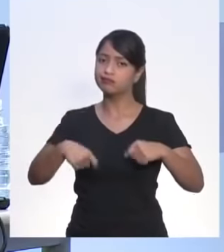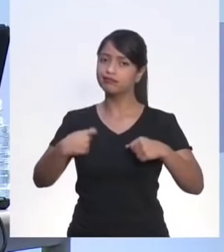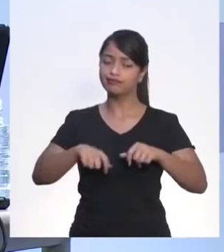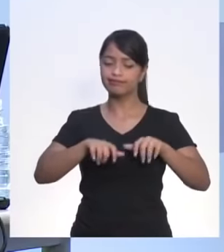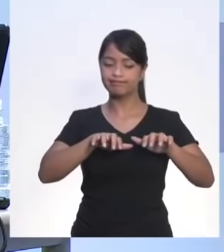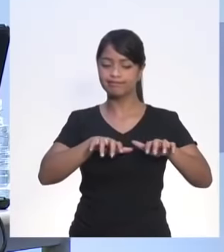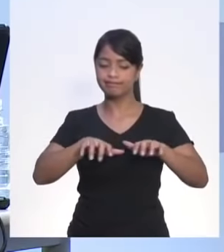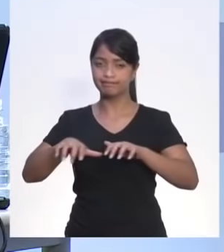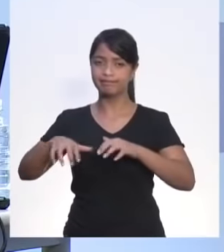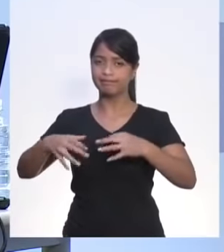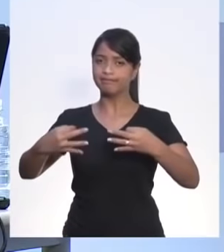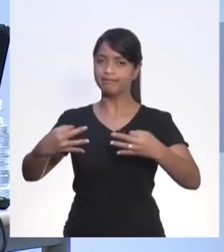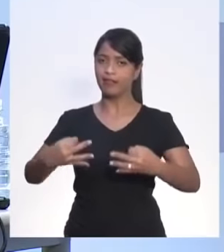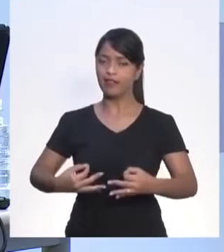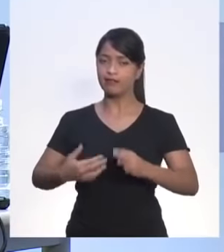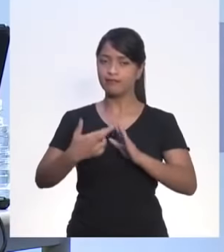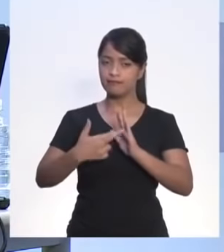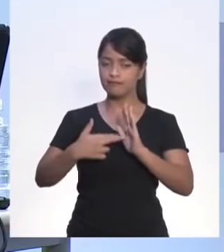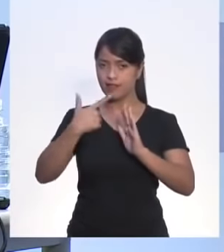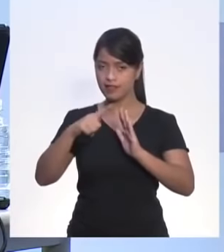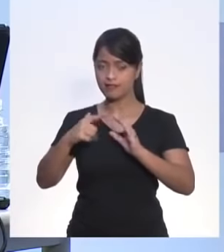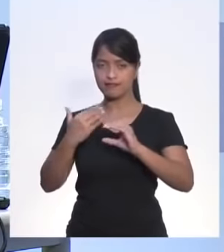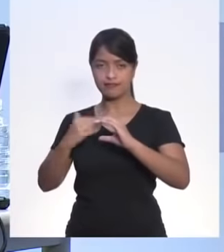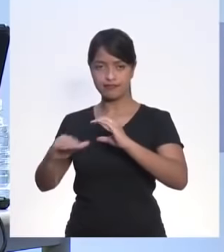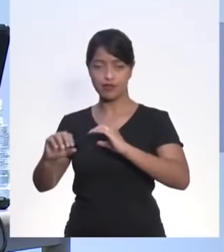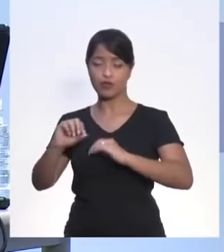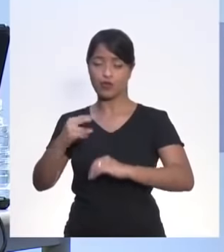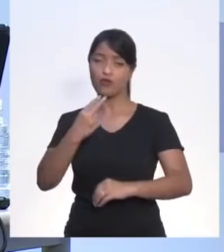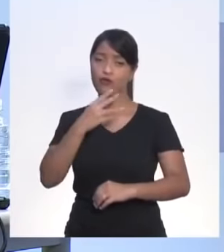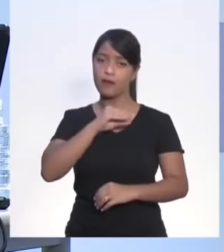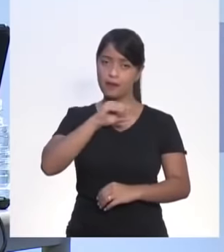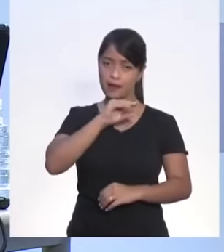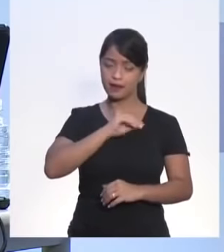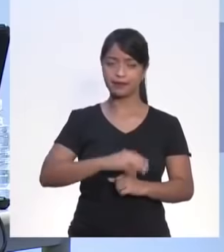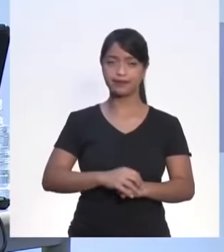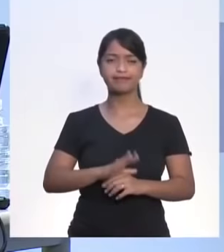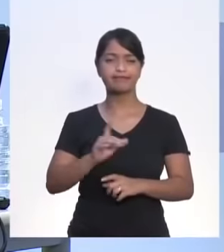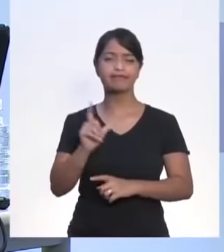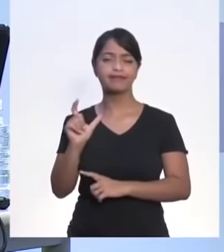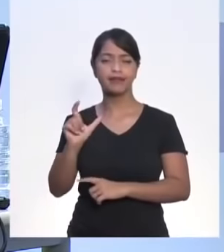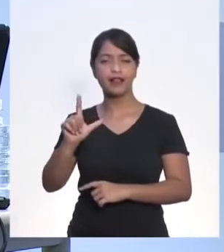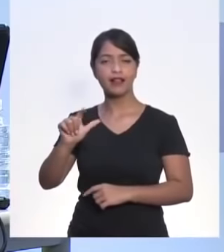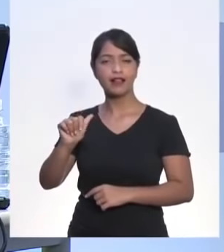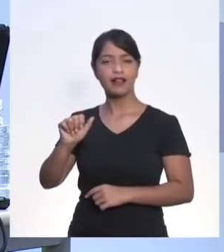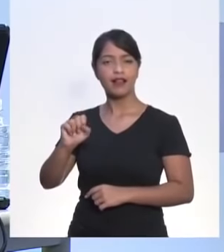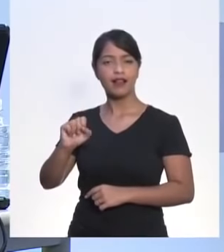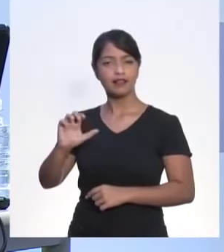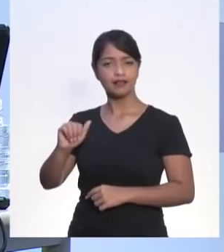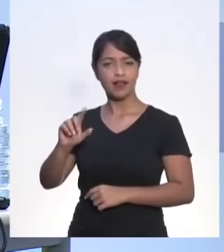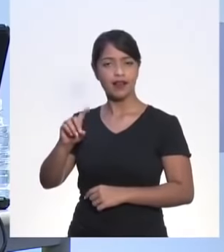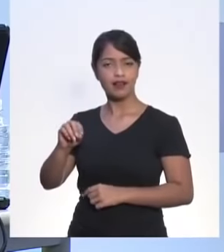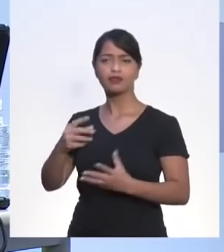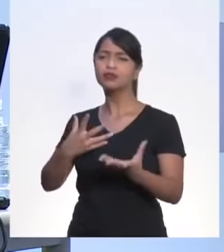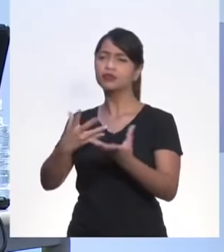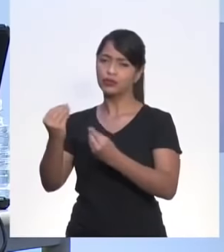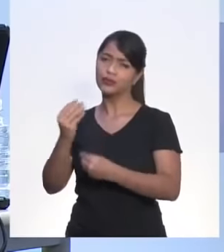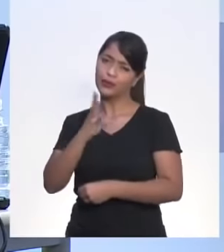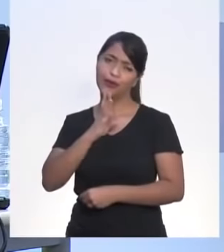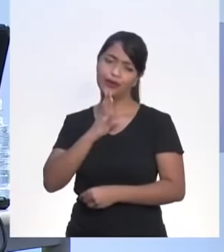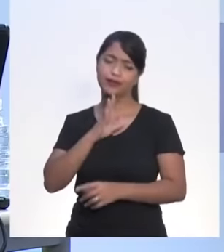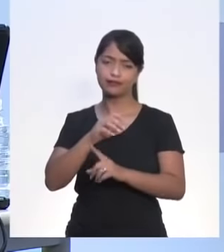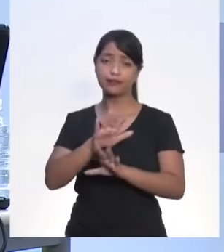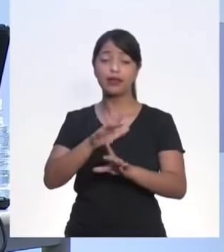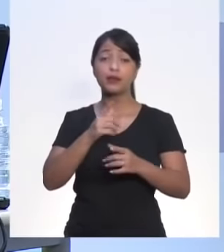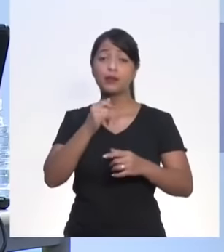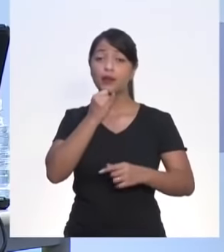ou falar também. É que o lascado é algo comum, mas se de repente é uma outra gíria, uma outra palavra que carrega um sentido que